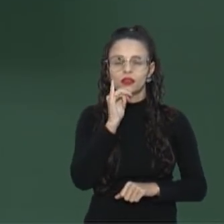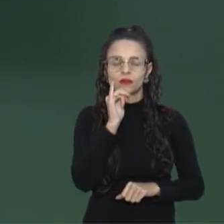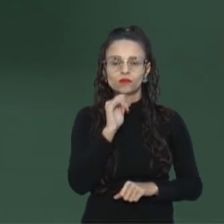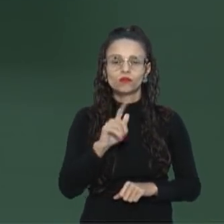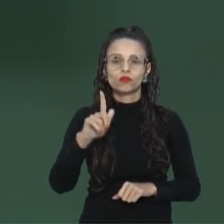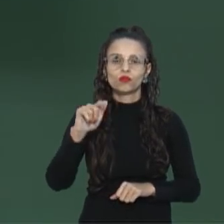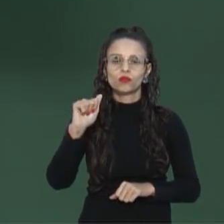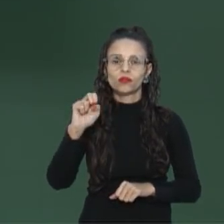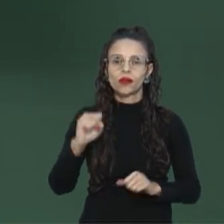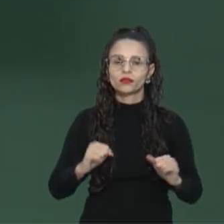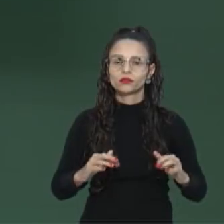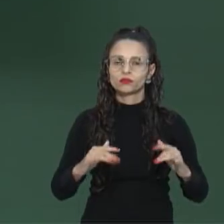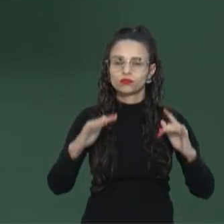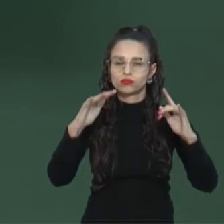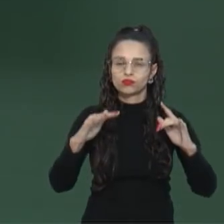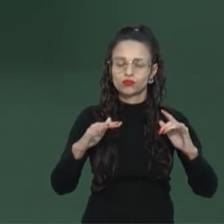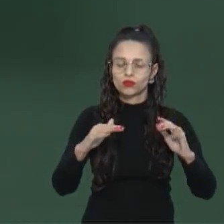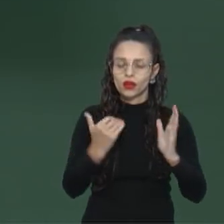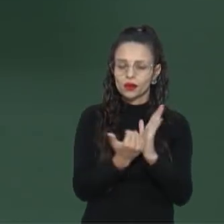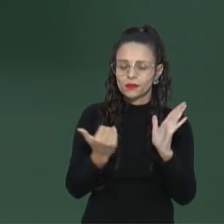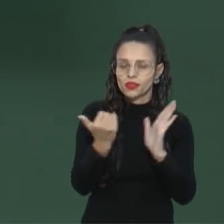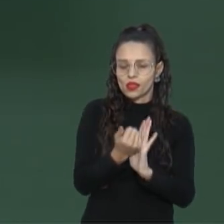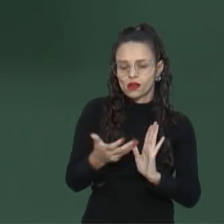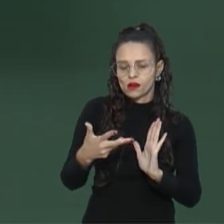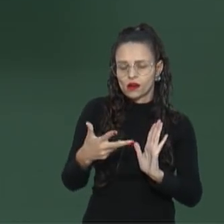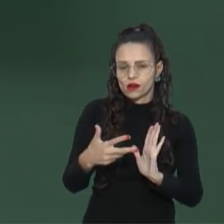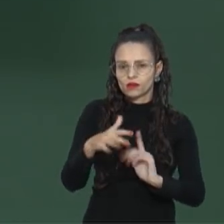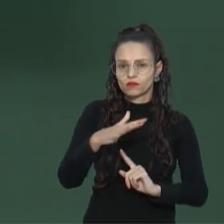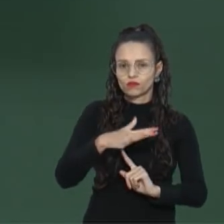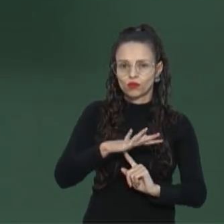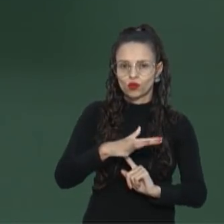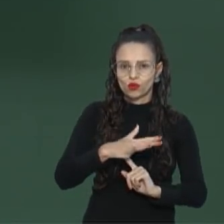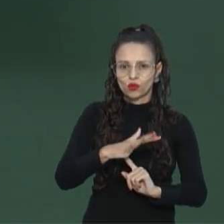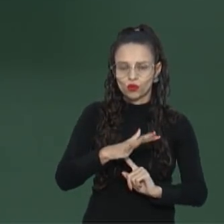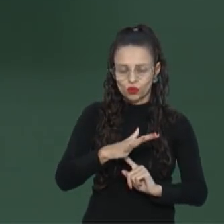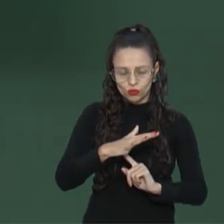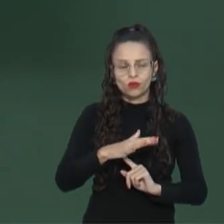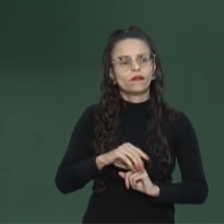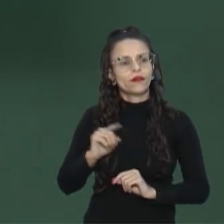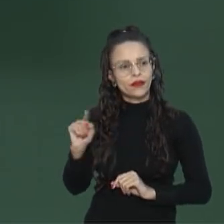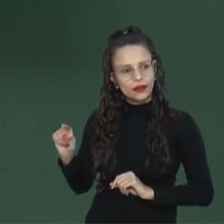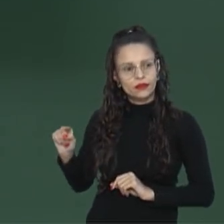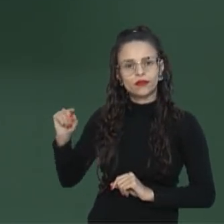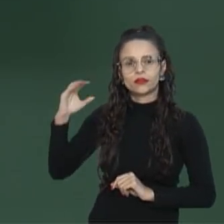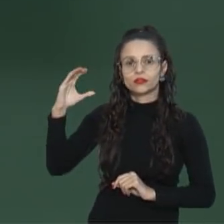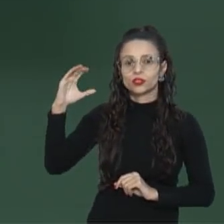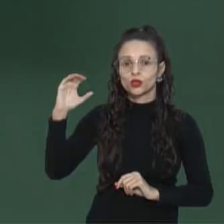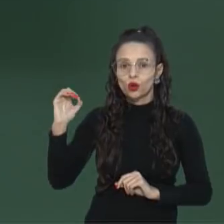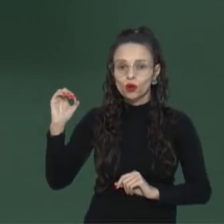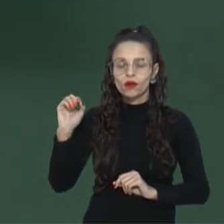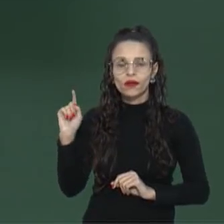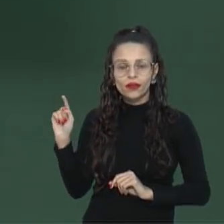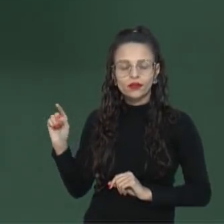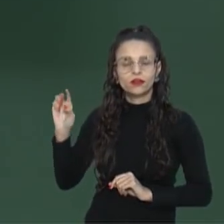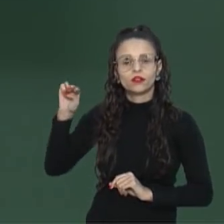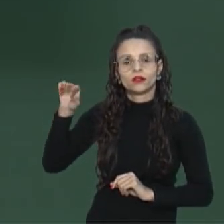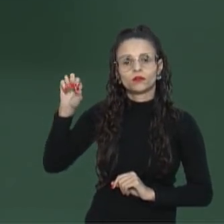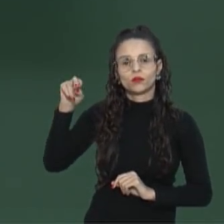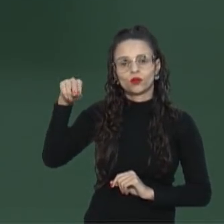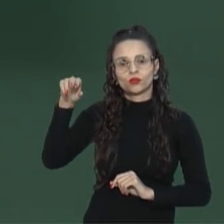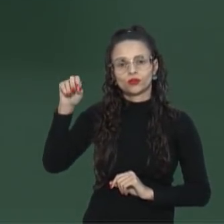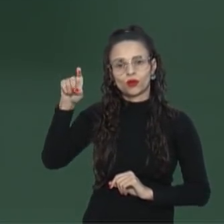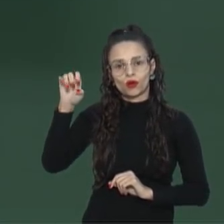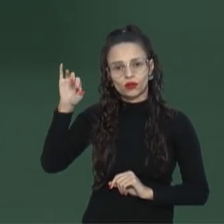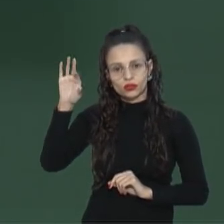lá para aumentar a potência de motores a combustão, é o mesmo. Monóxido de carbono, aquele que nos mata intoxicados, ele resulta de